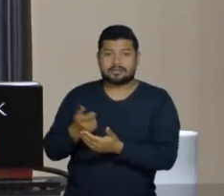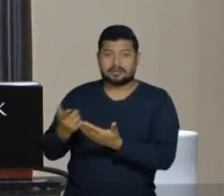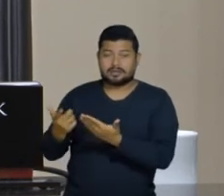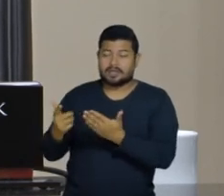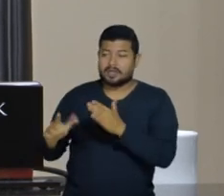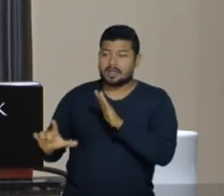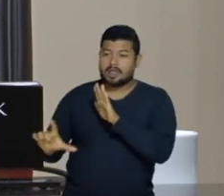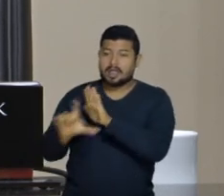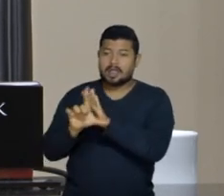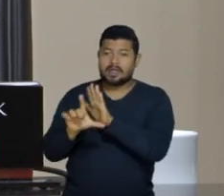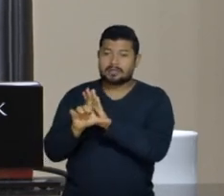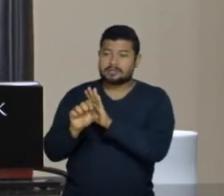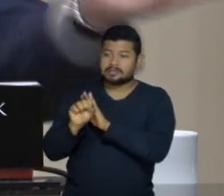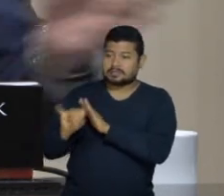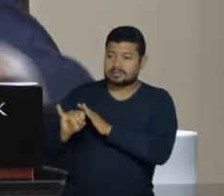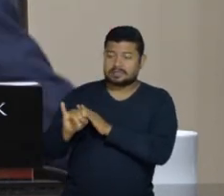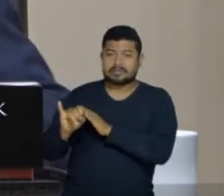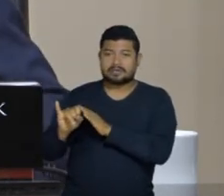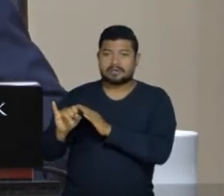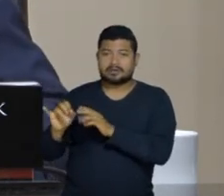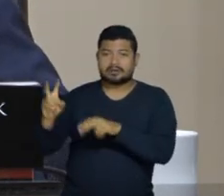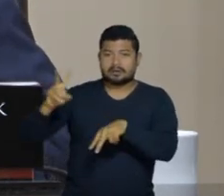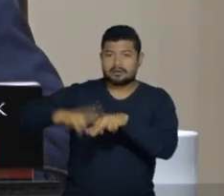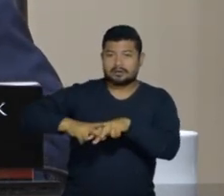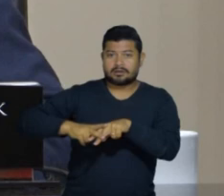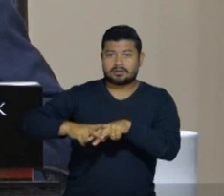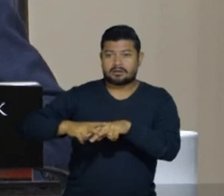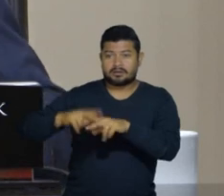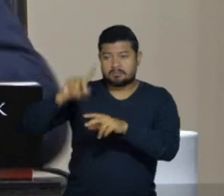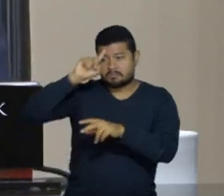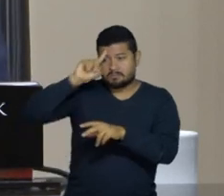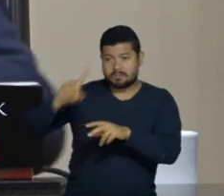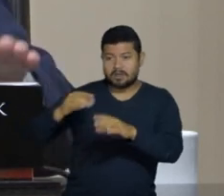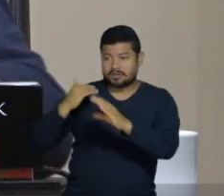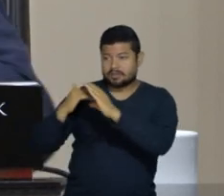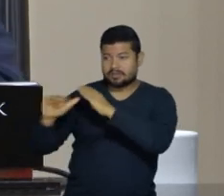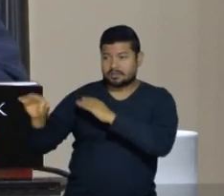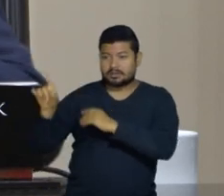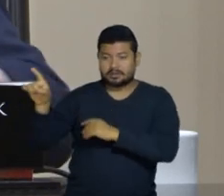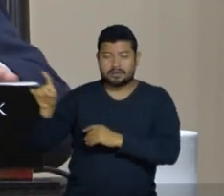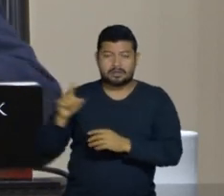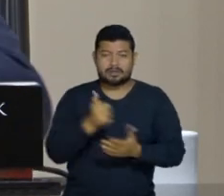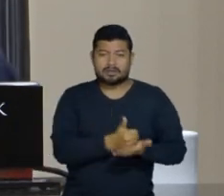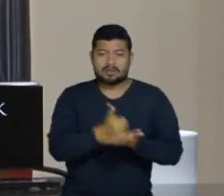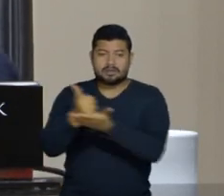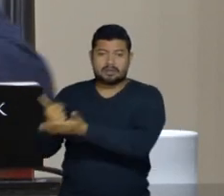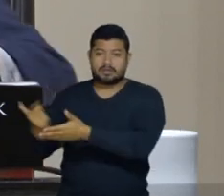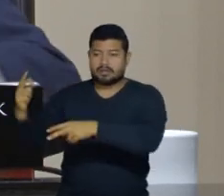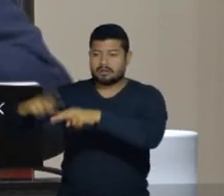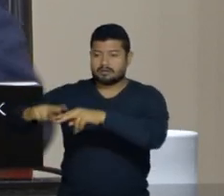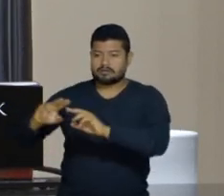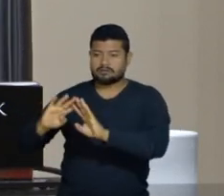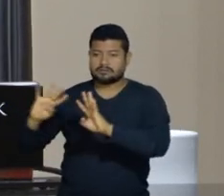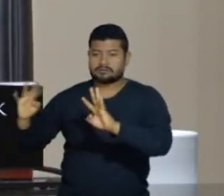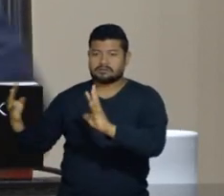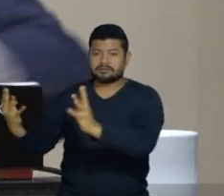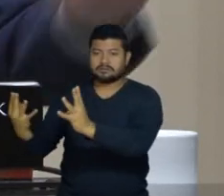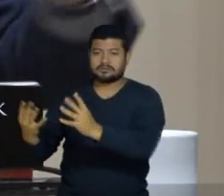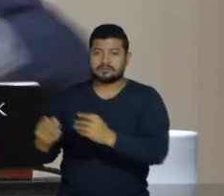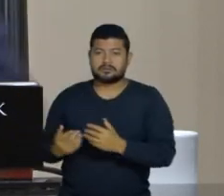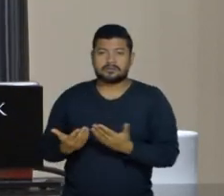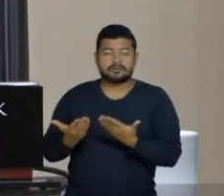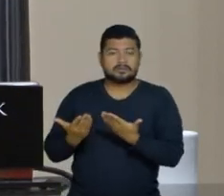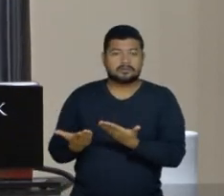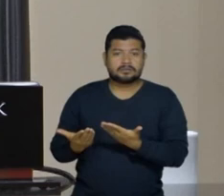da prisão e mandar para a cadeia. A prisão está legal, preenche os